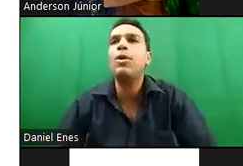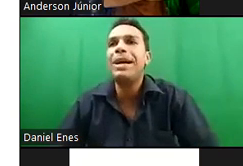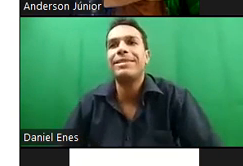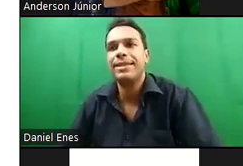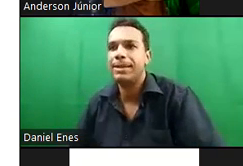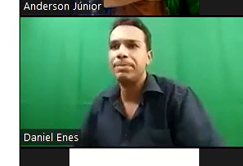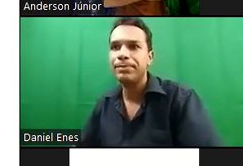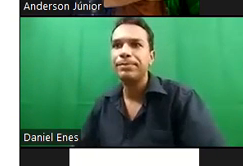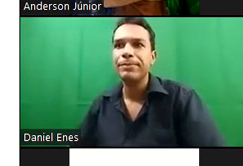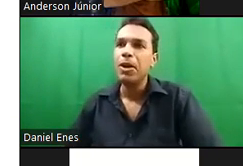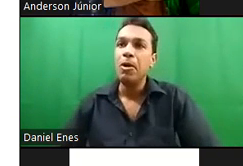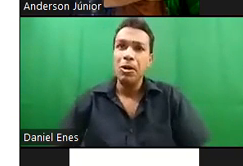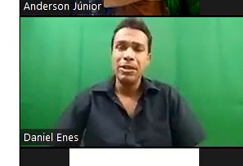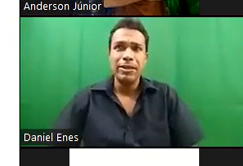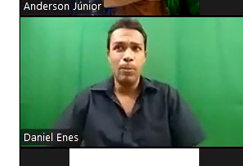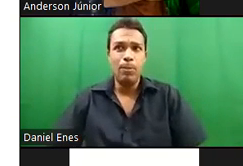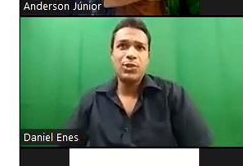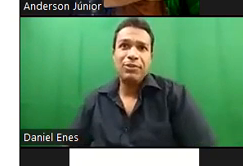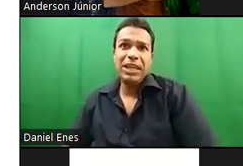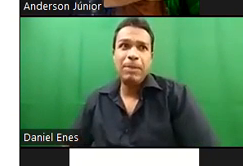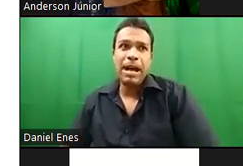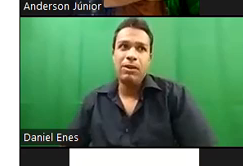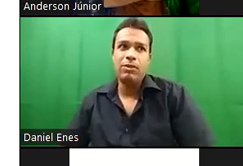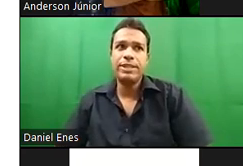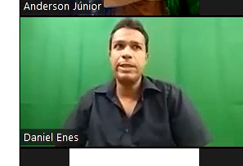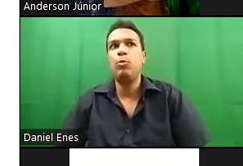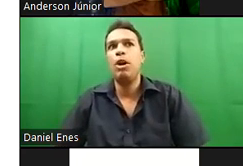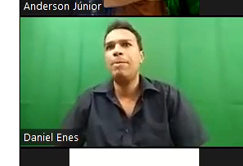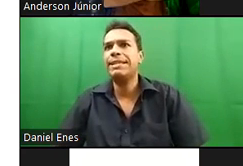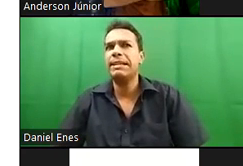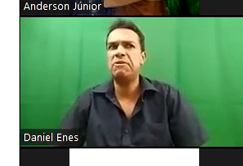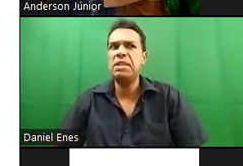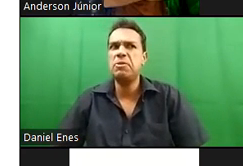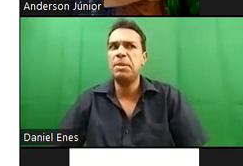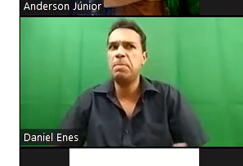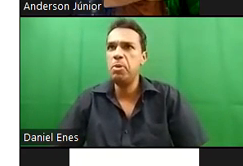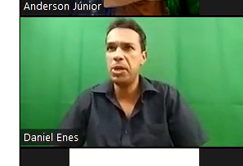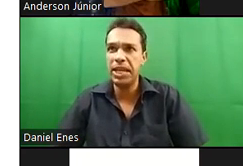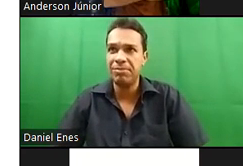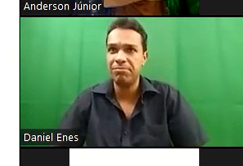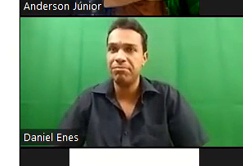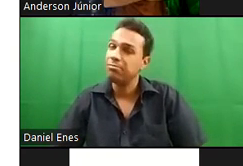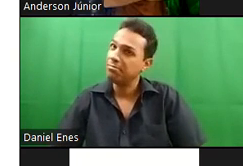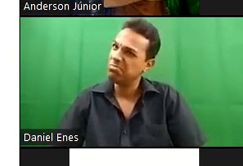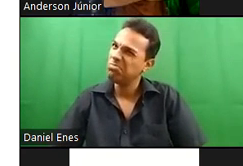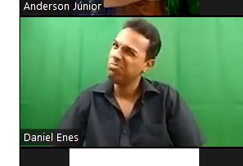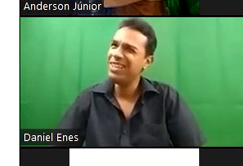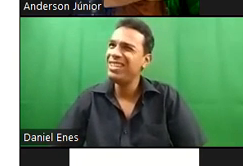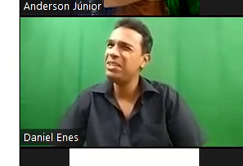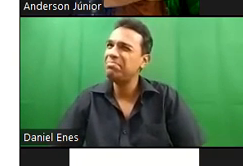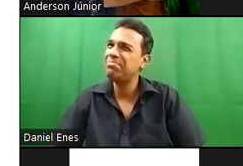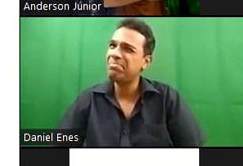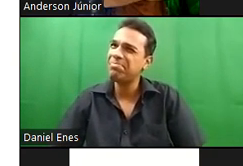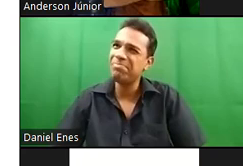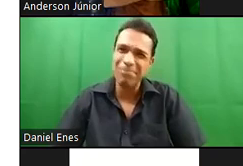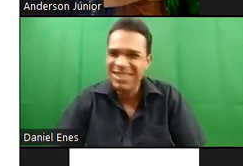comeu a maçã? Eu posso afirmar, você comeu a maçã, vírgula. Por quê? A